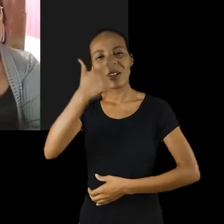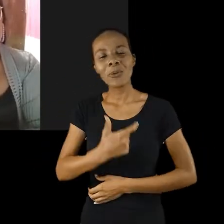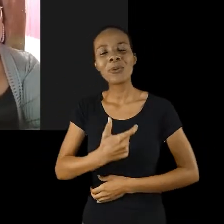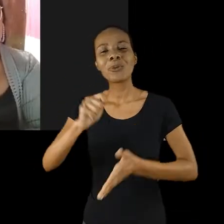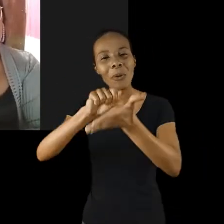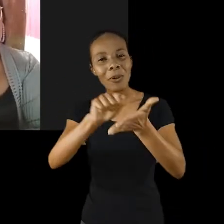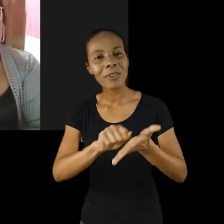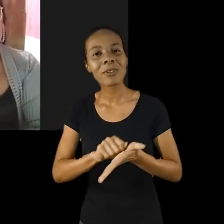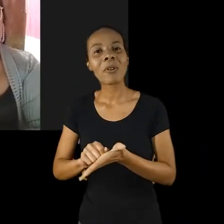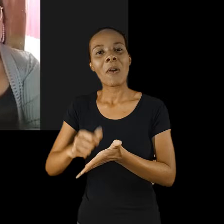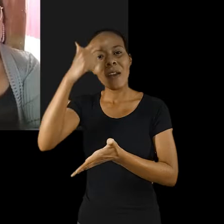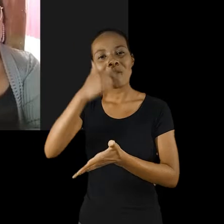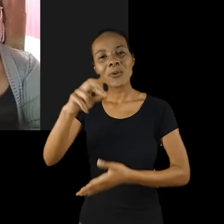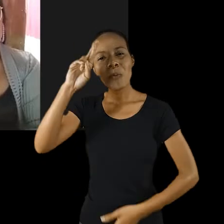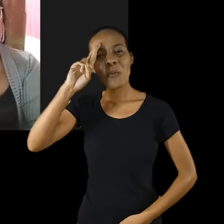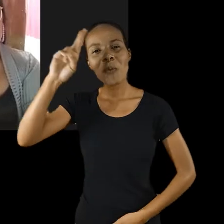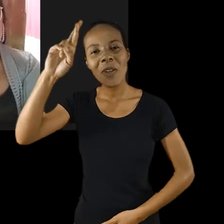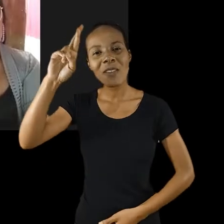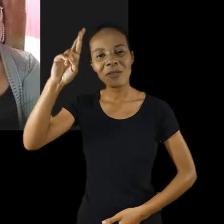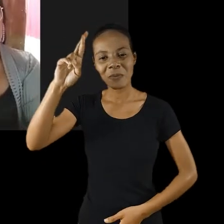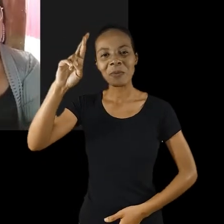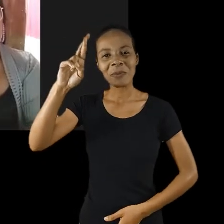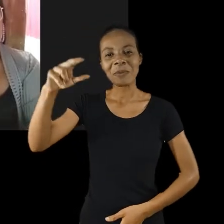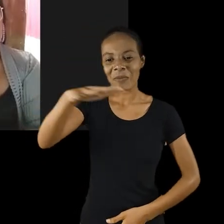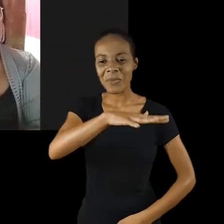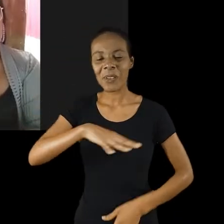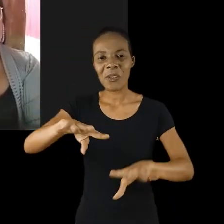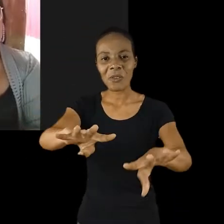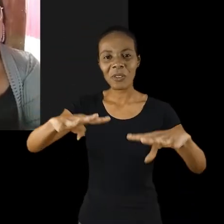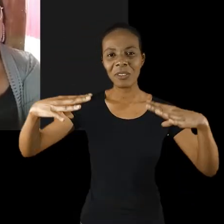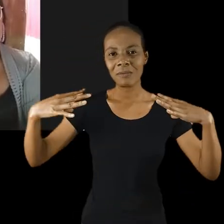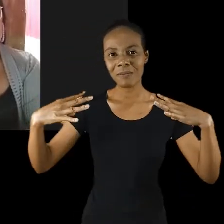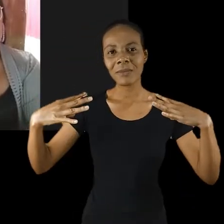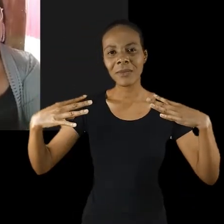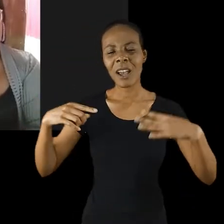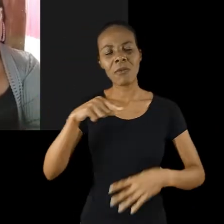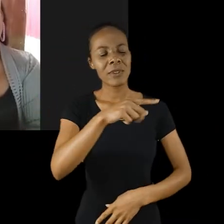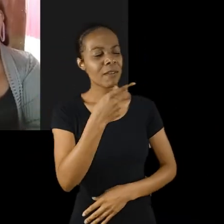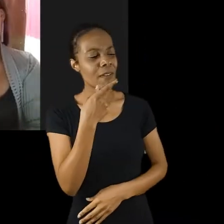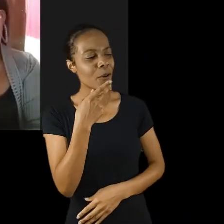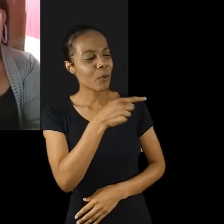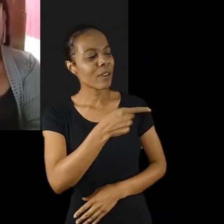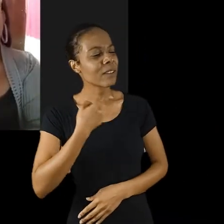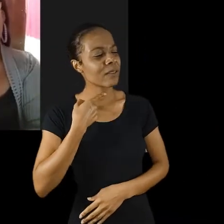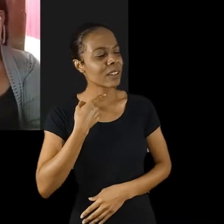de cerimônia e eu sou redutor de danos. Você falou da travesti que lhe pediu um dinheirinho para cheirar o padê.